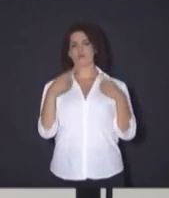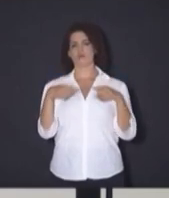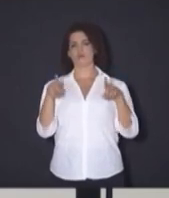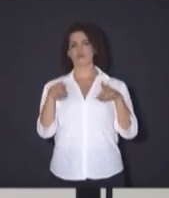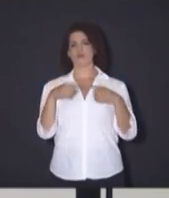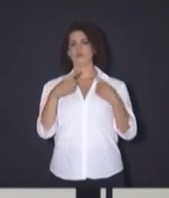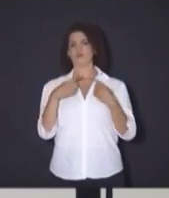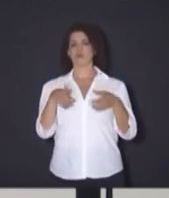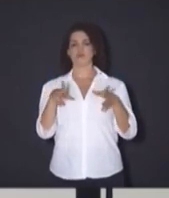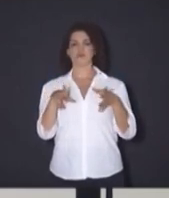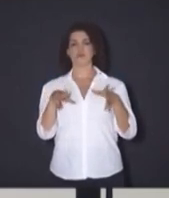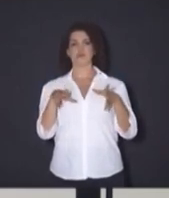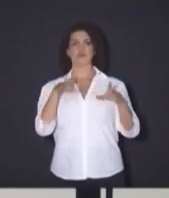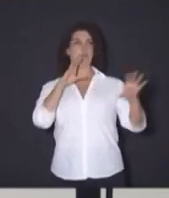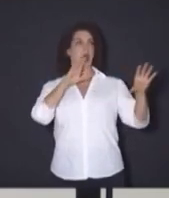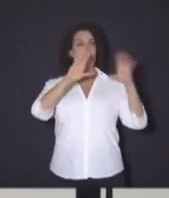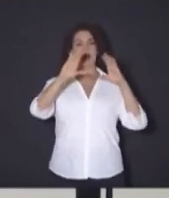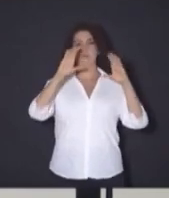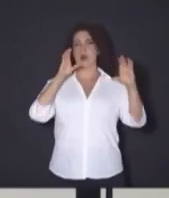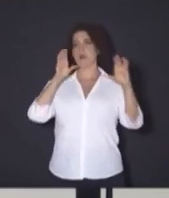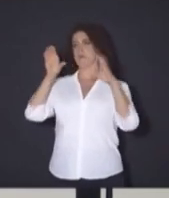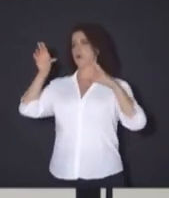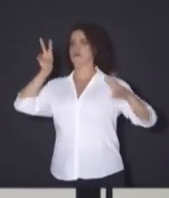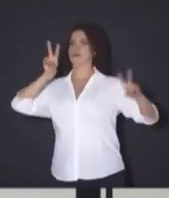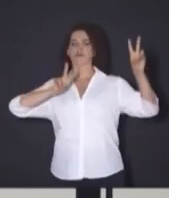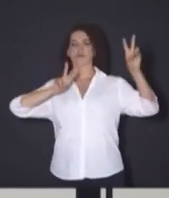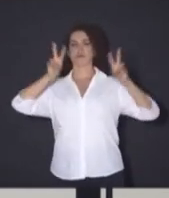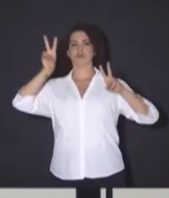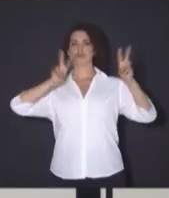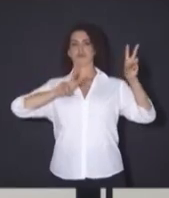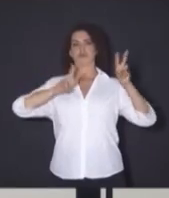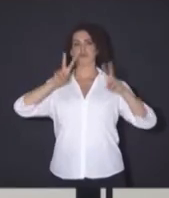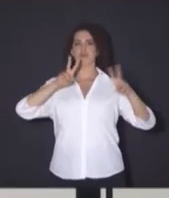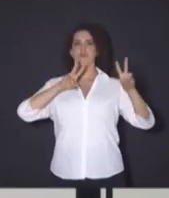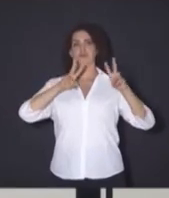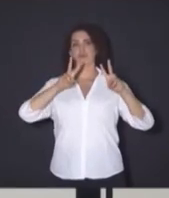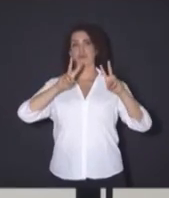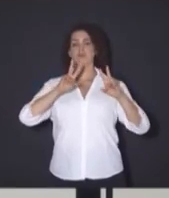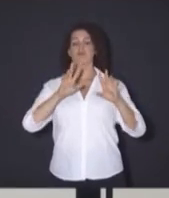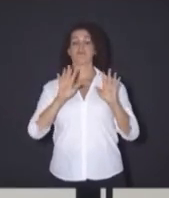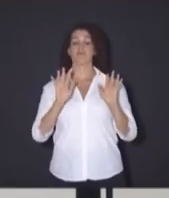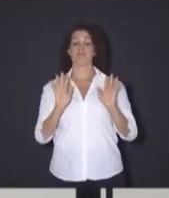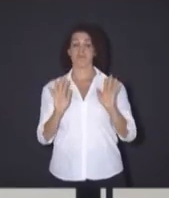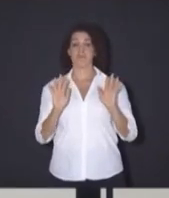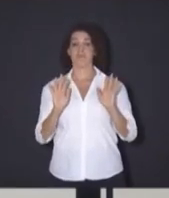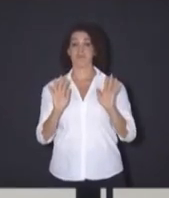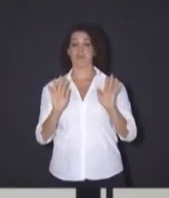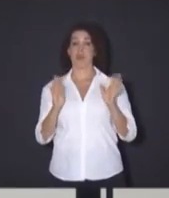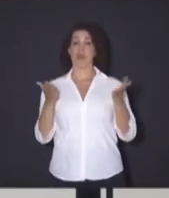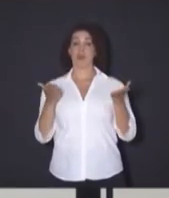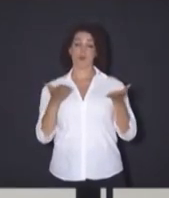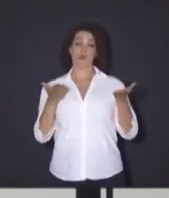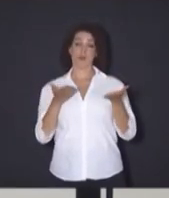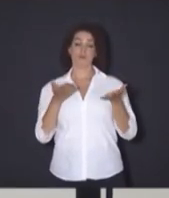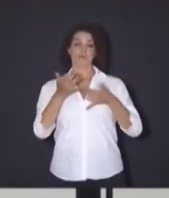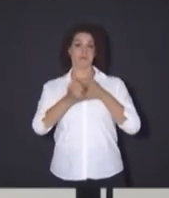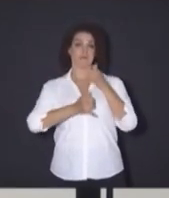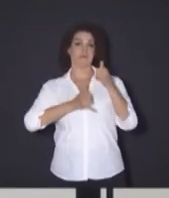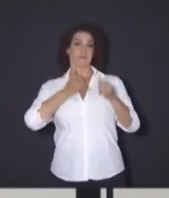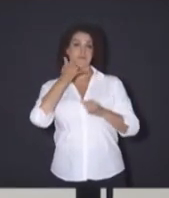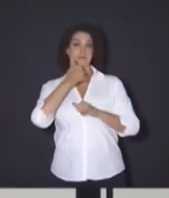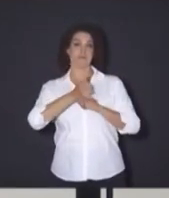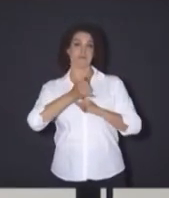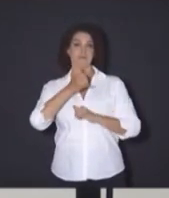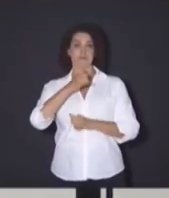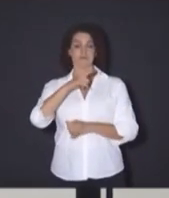para ser cantada durante carnaval. E agora com a internet, né,